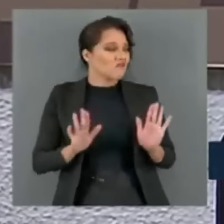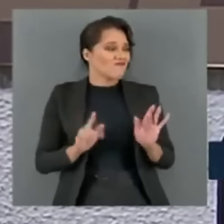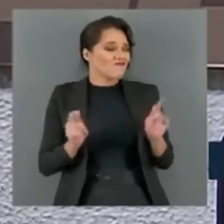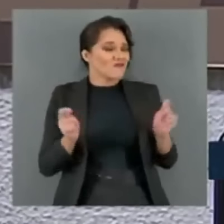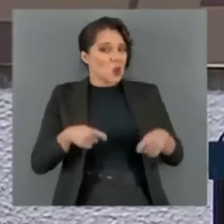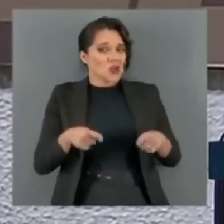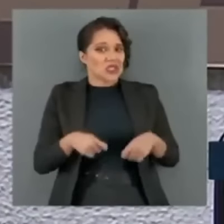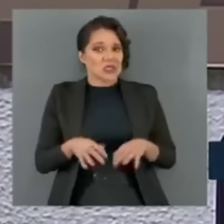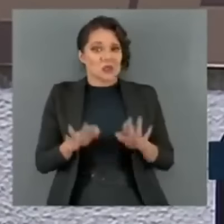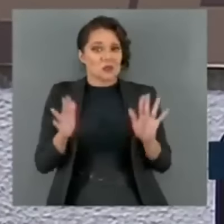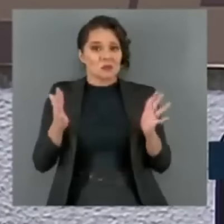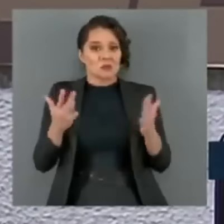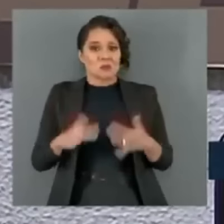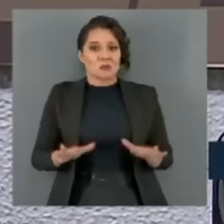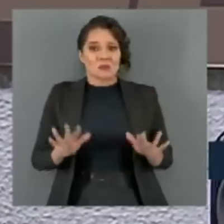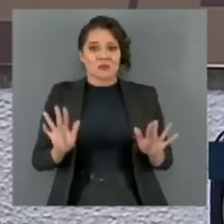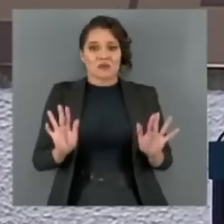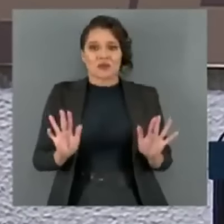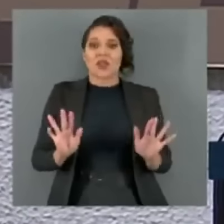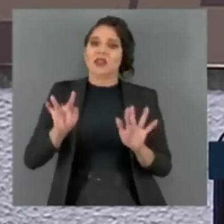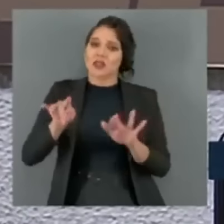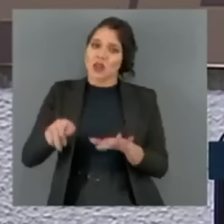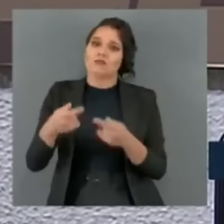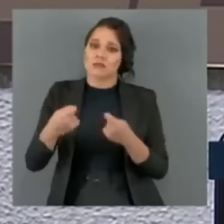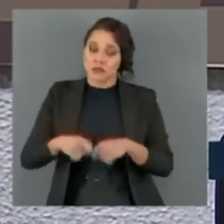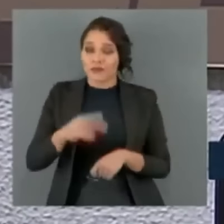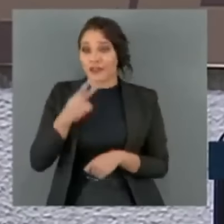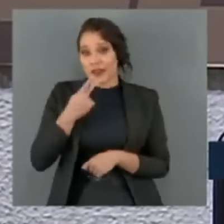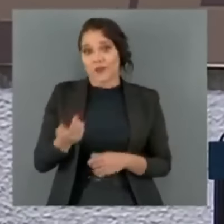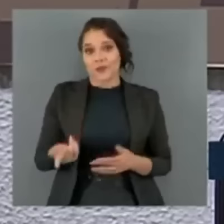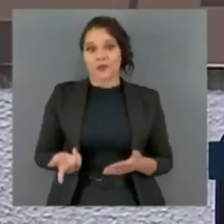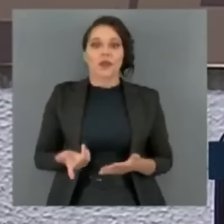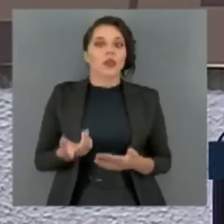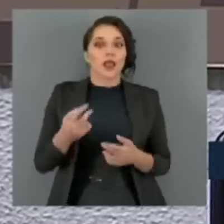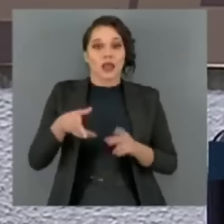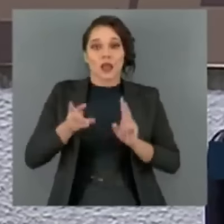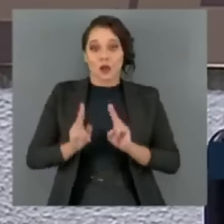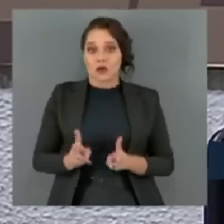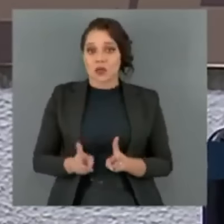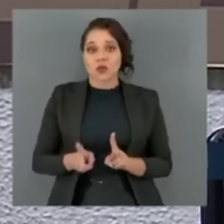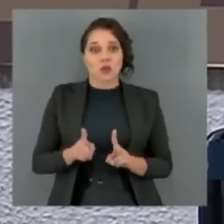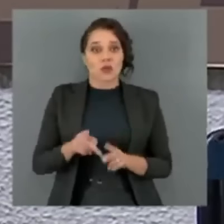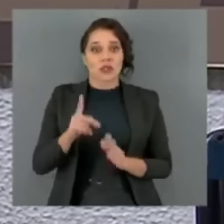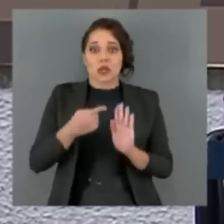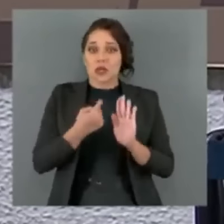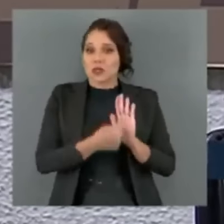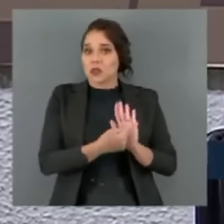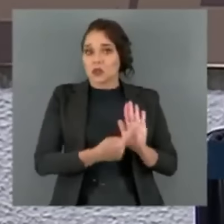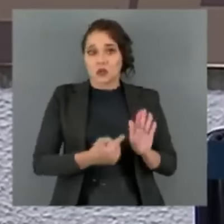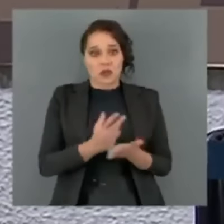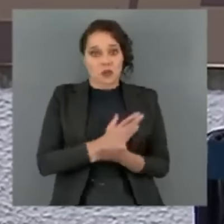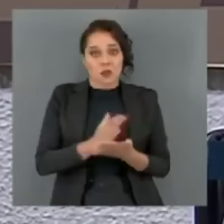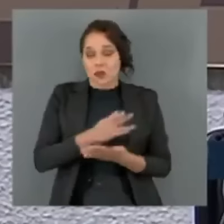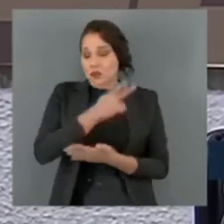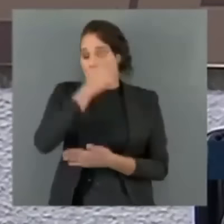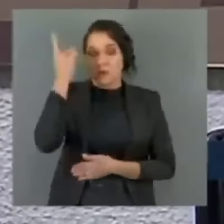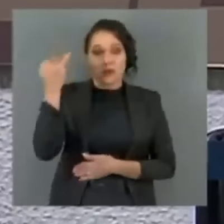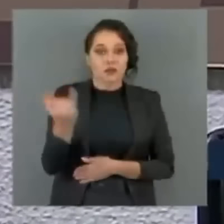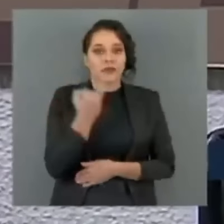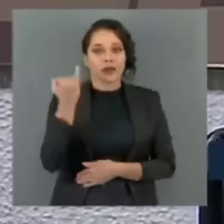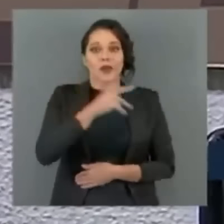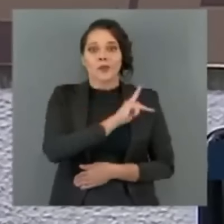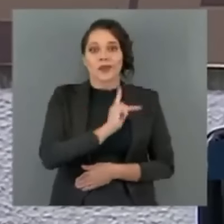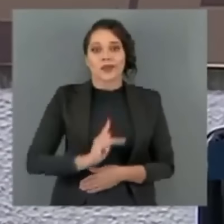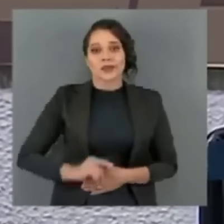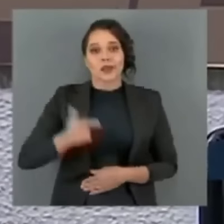algum. Era um quid pro quo, que ela devia levantar as sanções. E ela manteve as sanções sobre algumas pessoas fundamentais, a vice-presidenta,